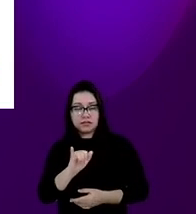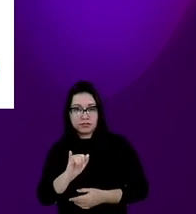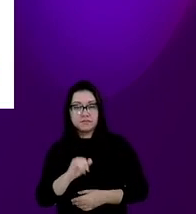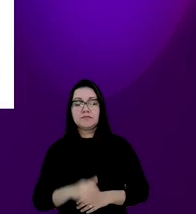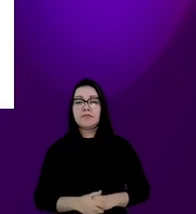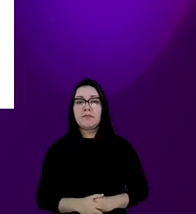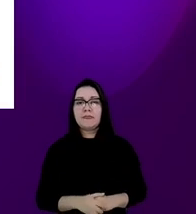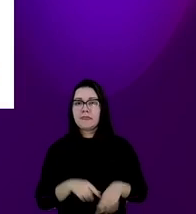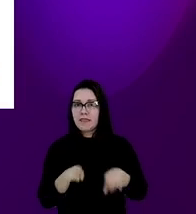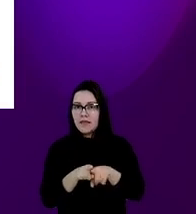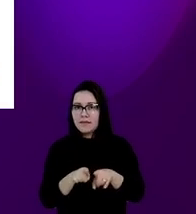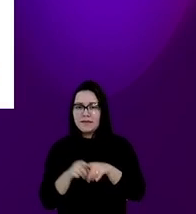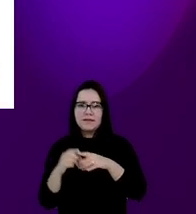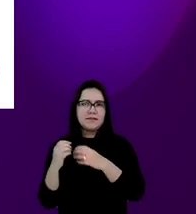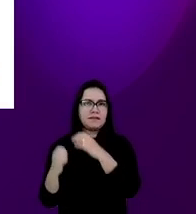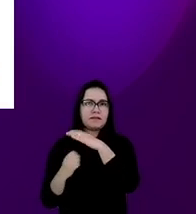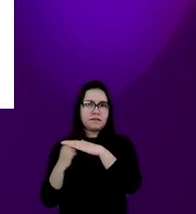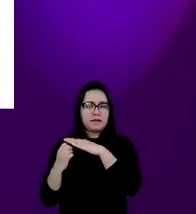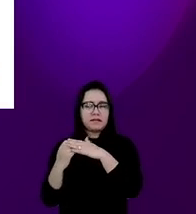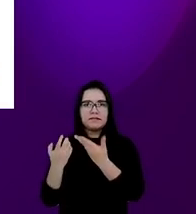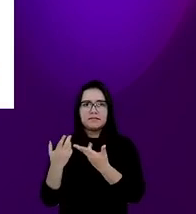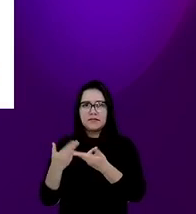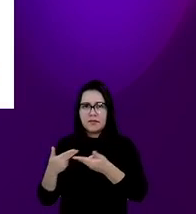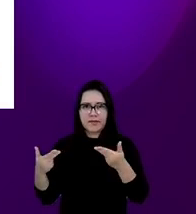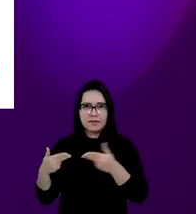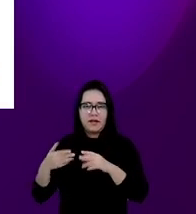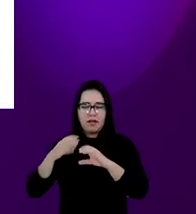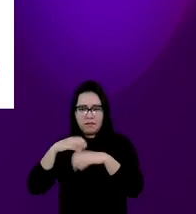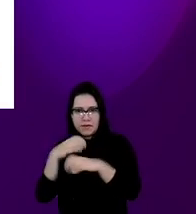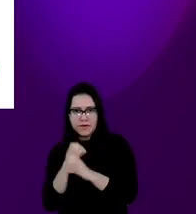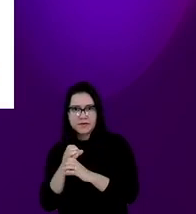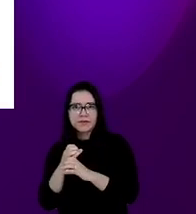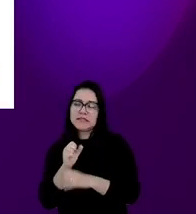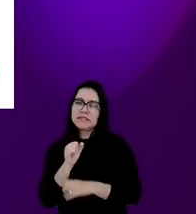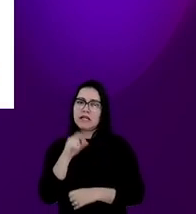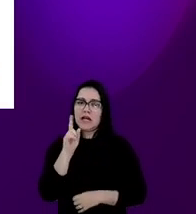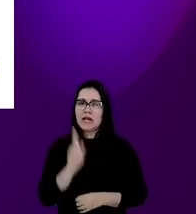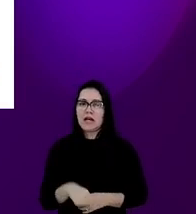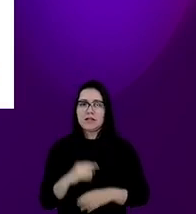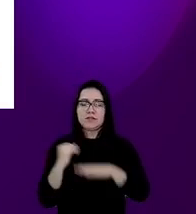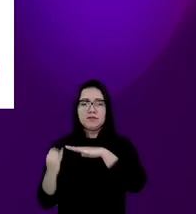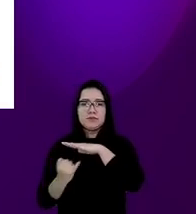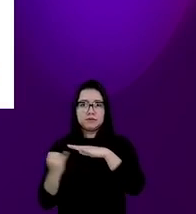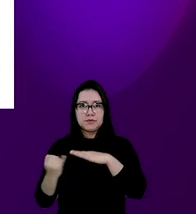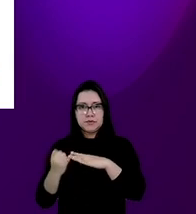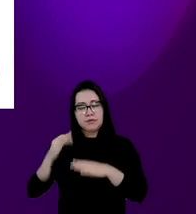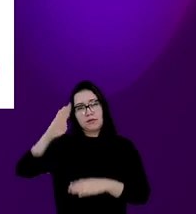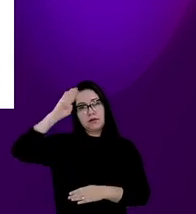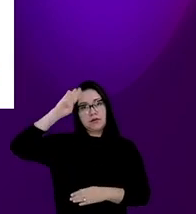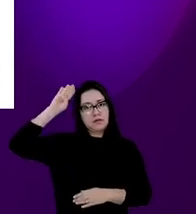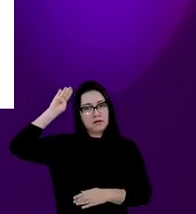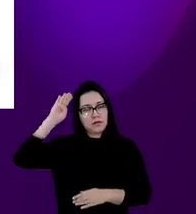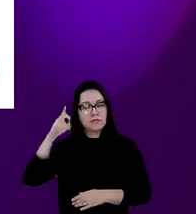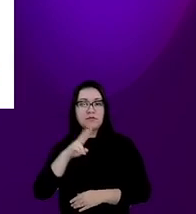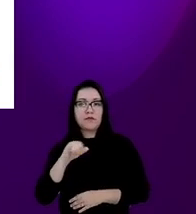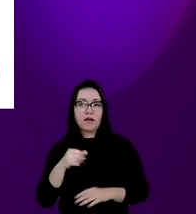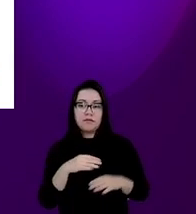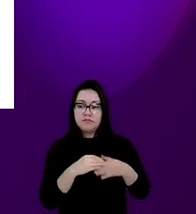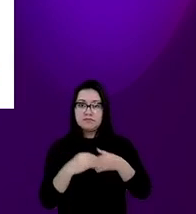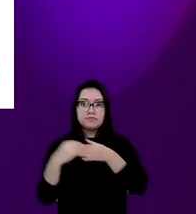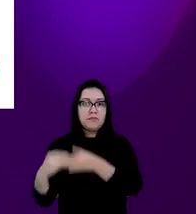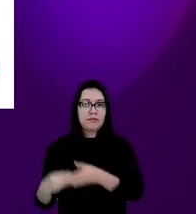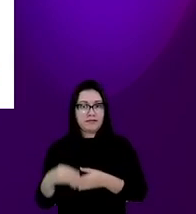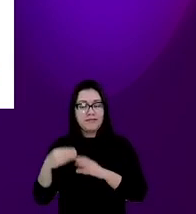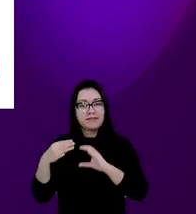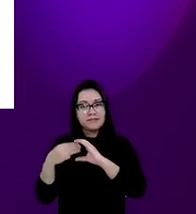vai receber, ou o laboratório, se for um instituto acadêmico, que vai receber essas células, e o paciente, eles